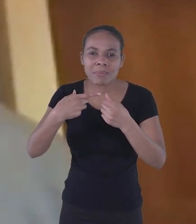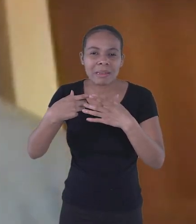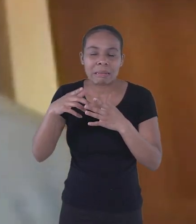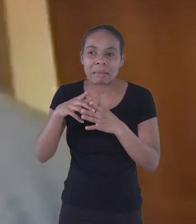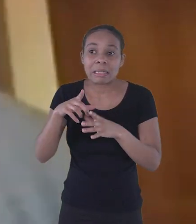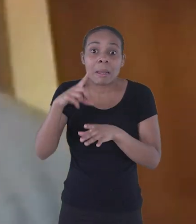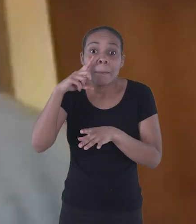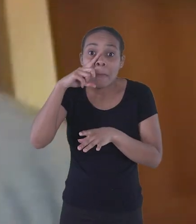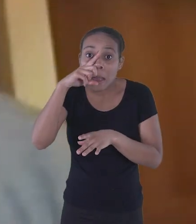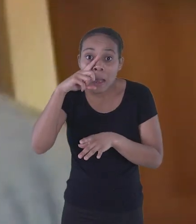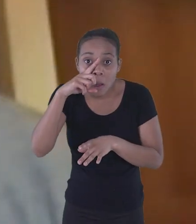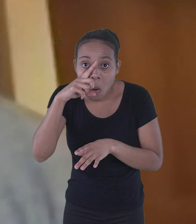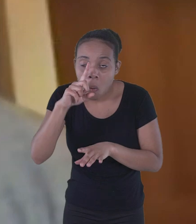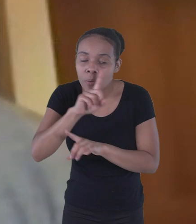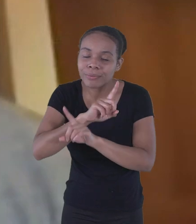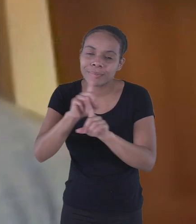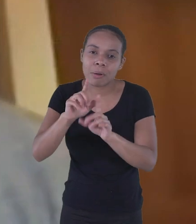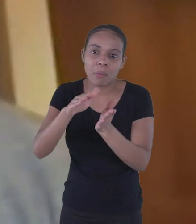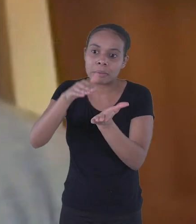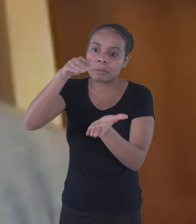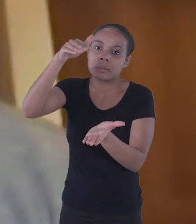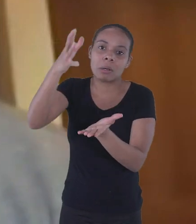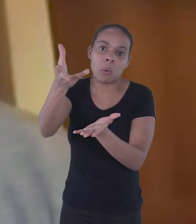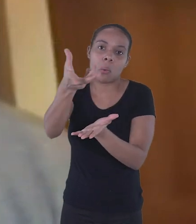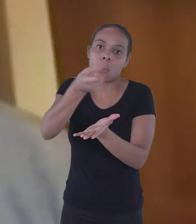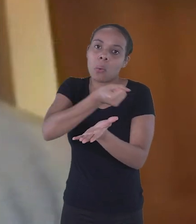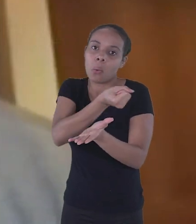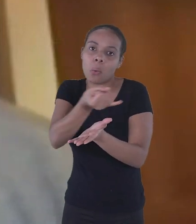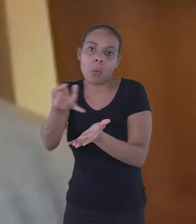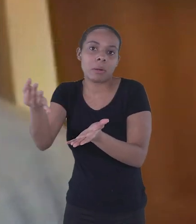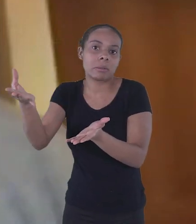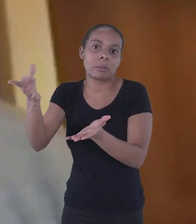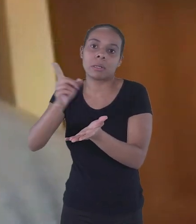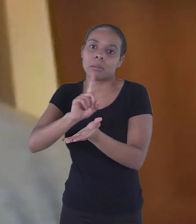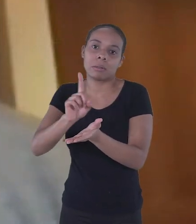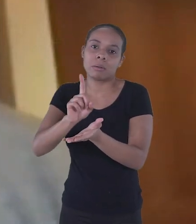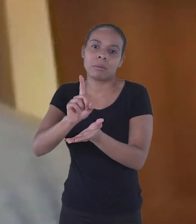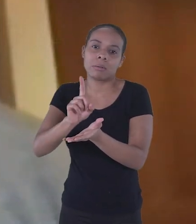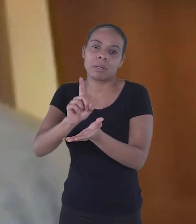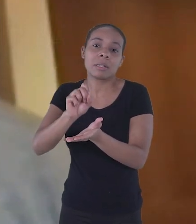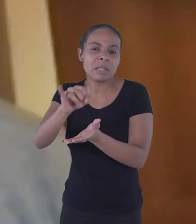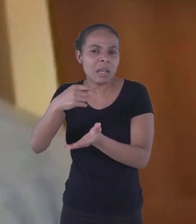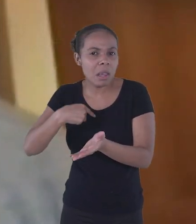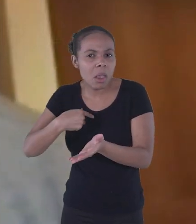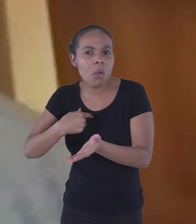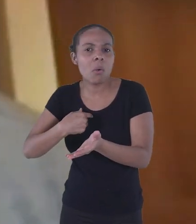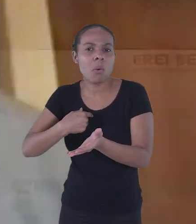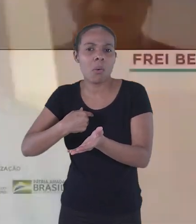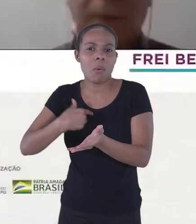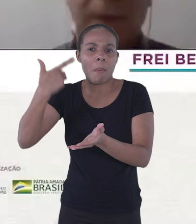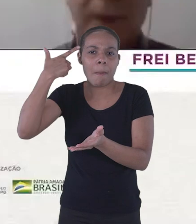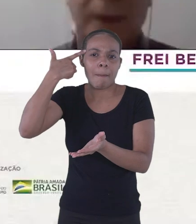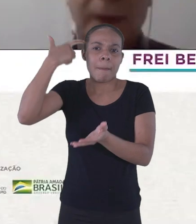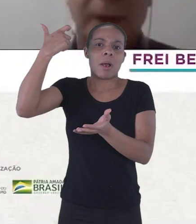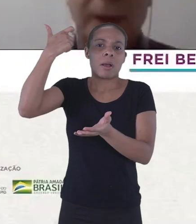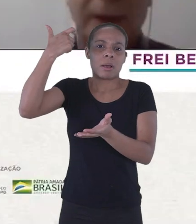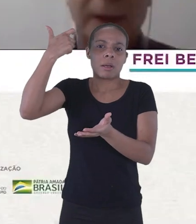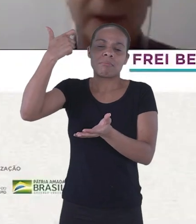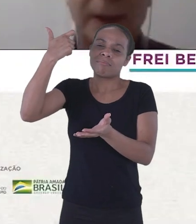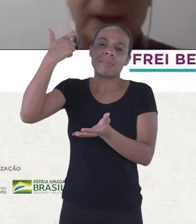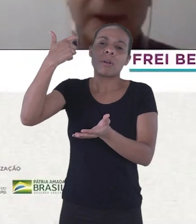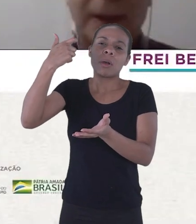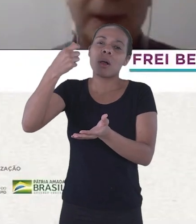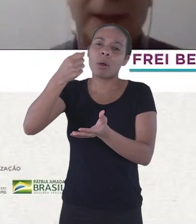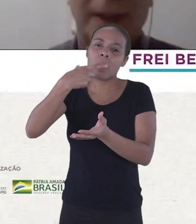gravíssimo. Para quem queria se matar, aquilo lá foi Foi um uma piada, fracasso, né? né? Não, por